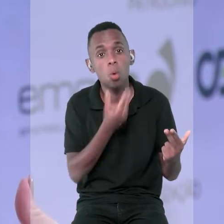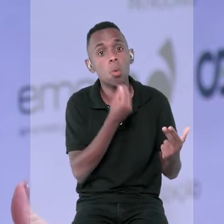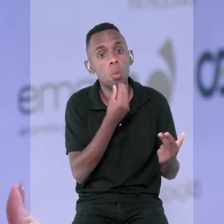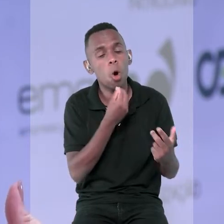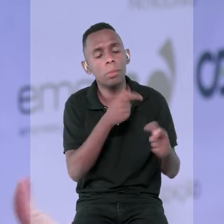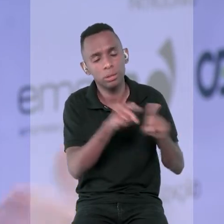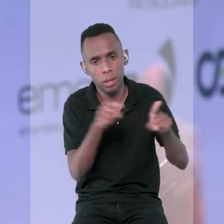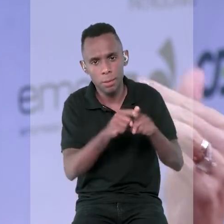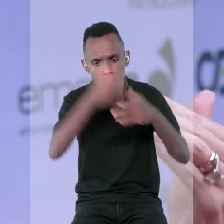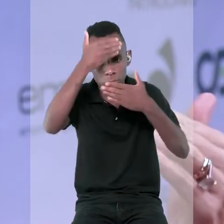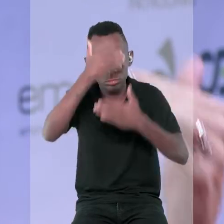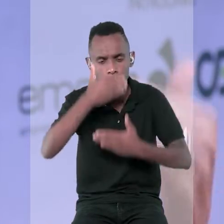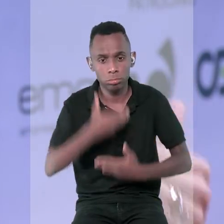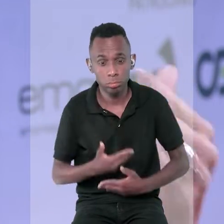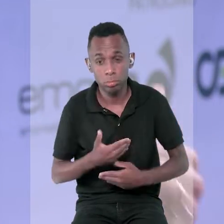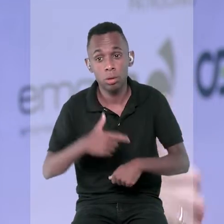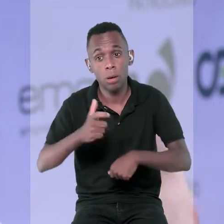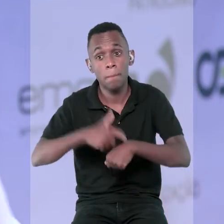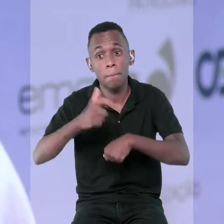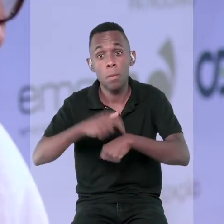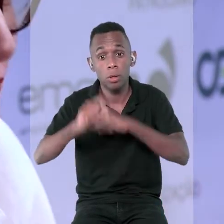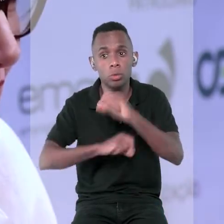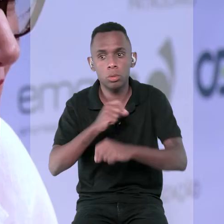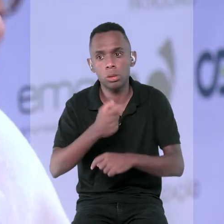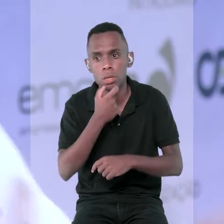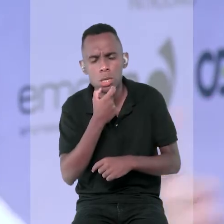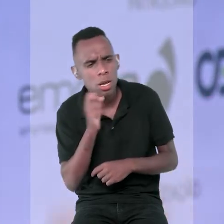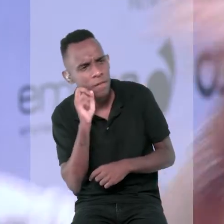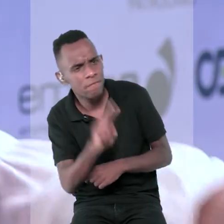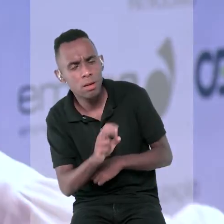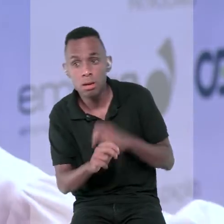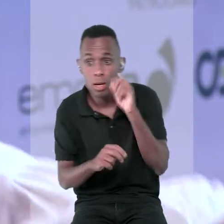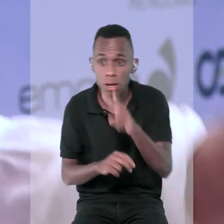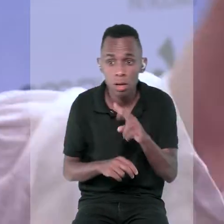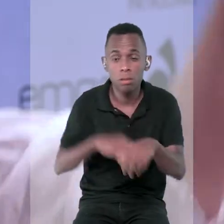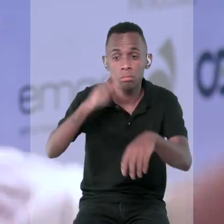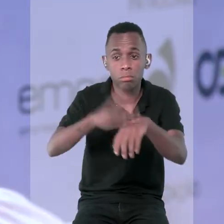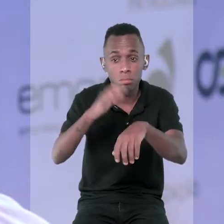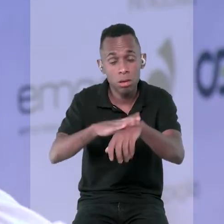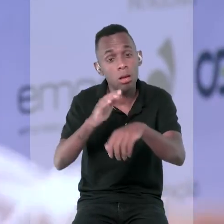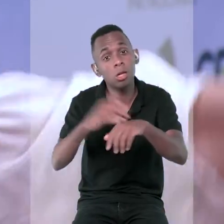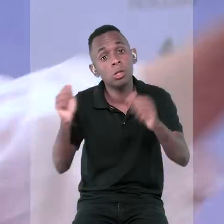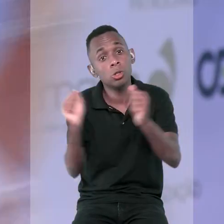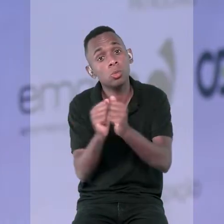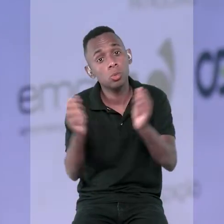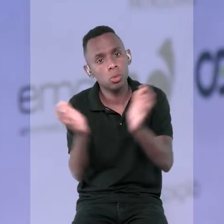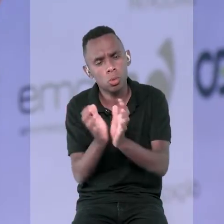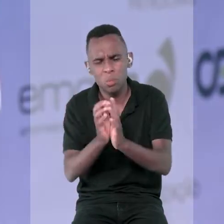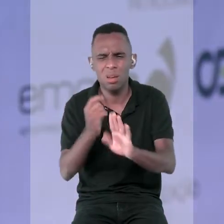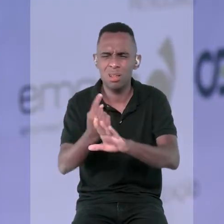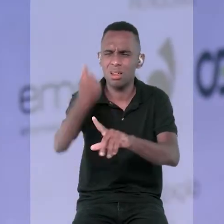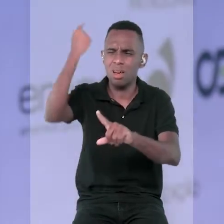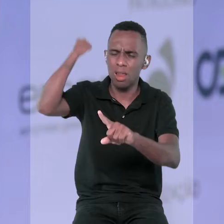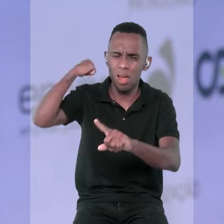outro cavaleiro. Para quando, literalmente, para o inglês ver, para achar que é ela que está lá, junto com o exército, só que ela fica atrás,